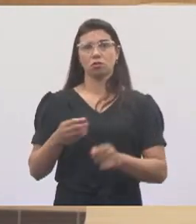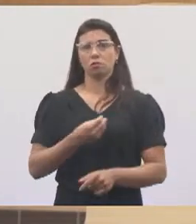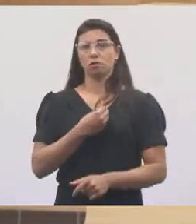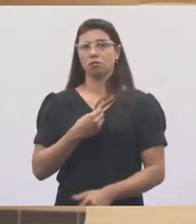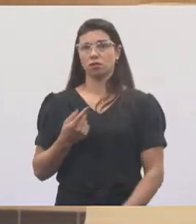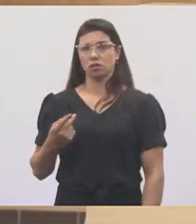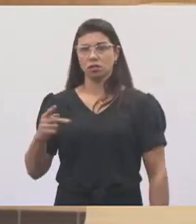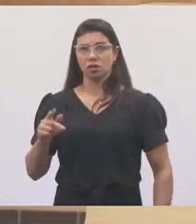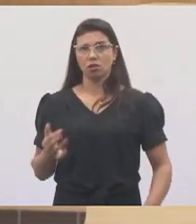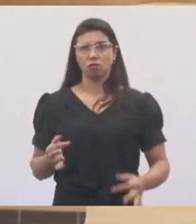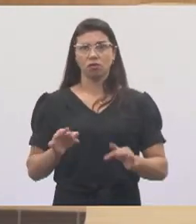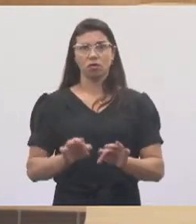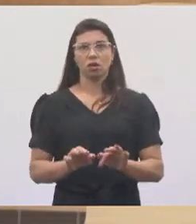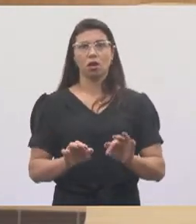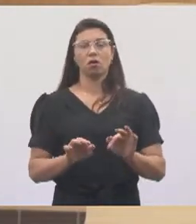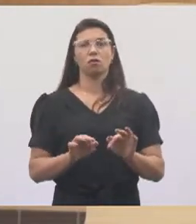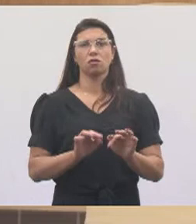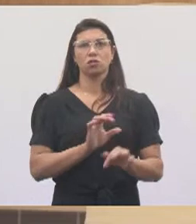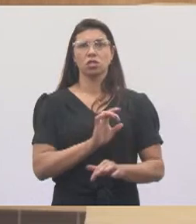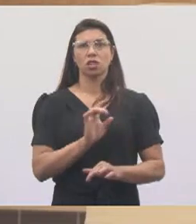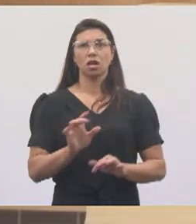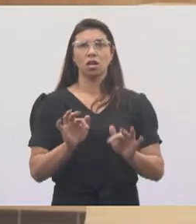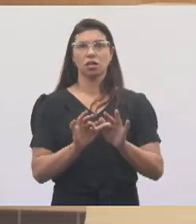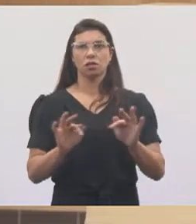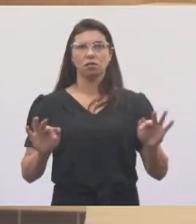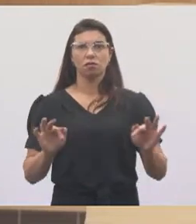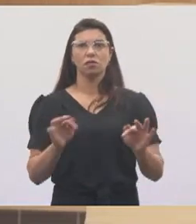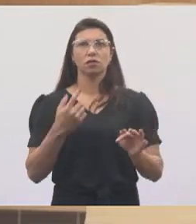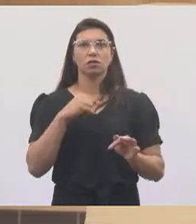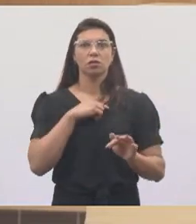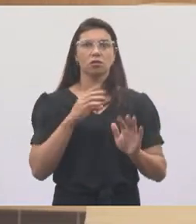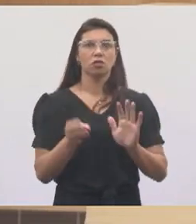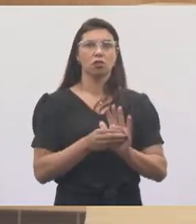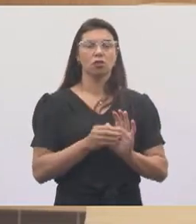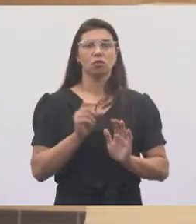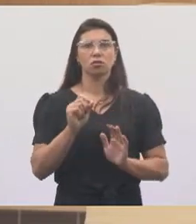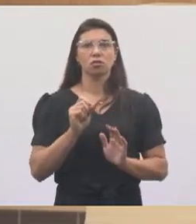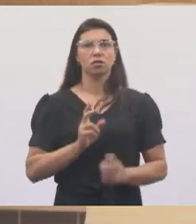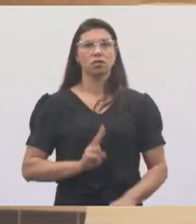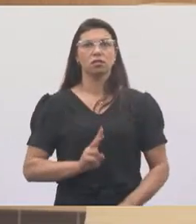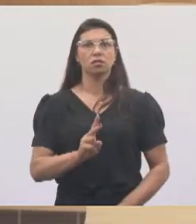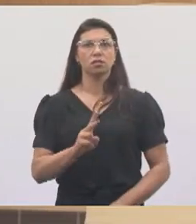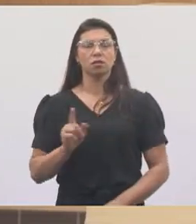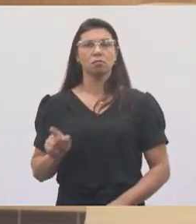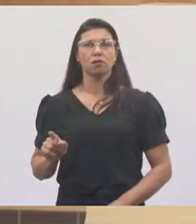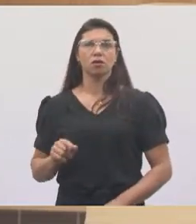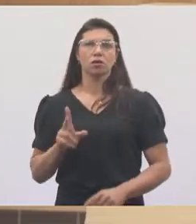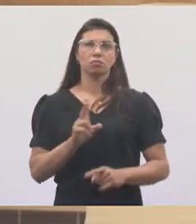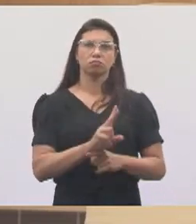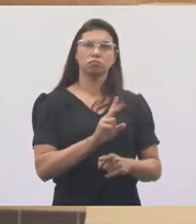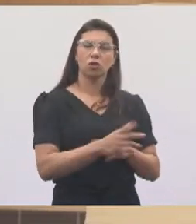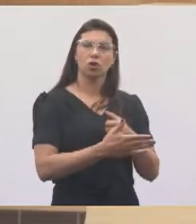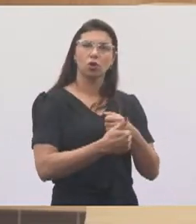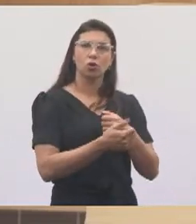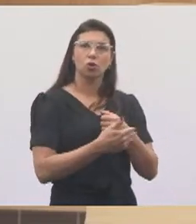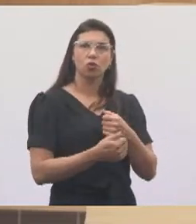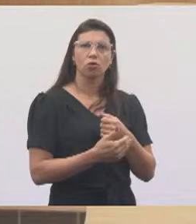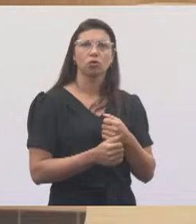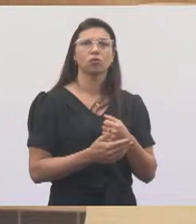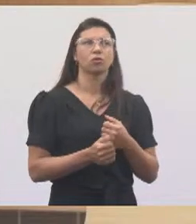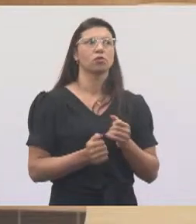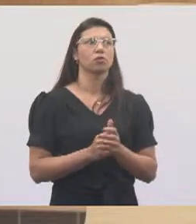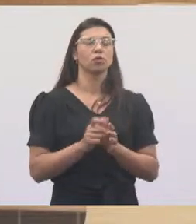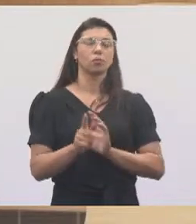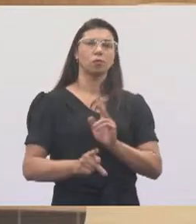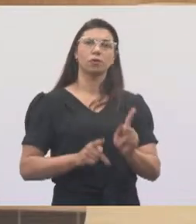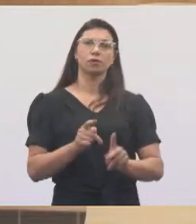final de cada frase eu observei aqui o que nós colocamos, né? Sempre o seu carinho com o munícipe, sempre o carinho com o próximo, e